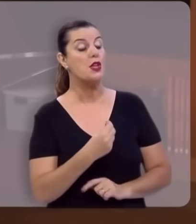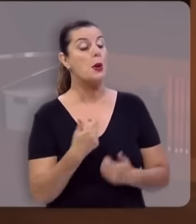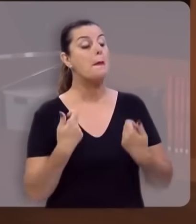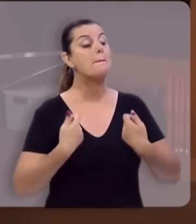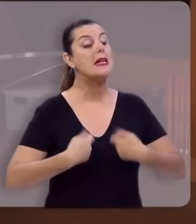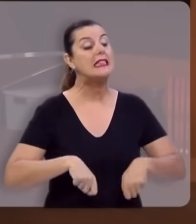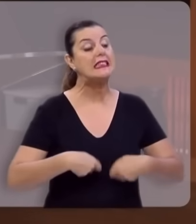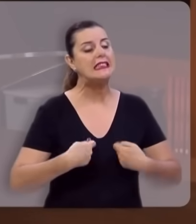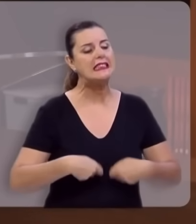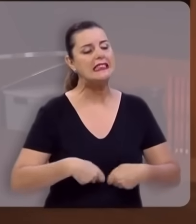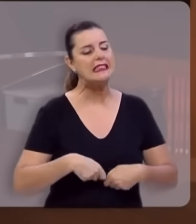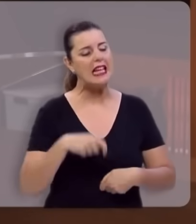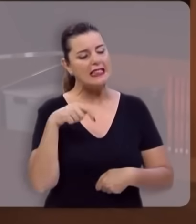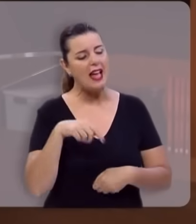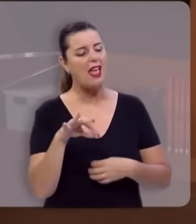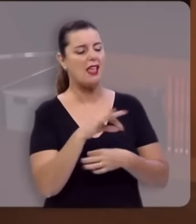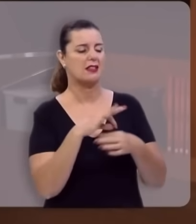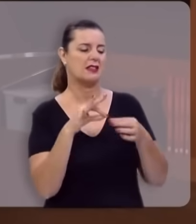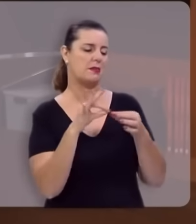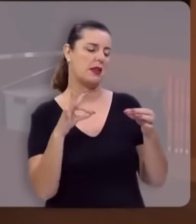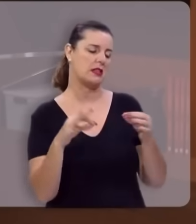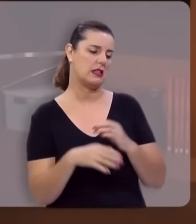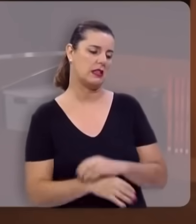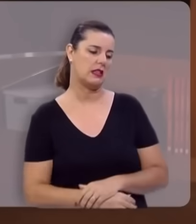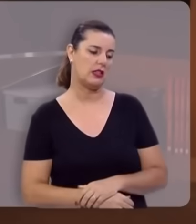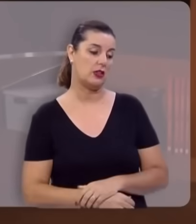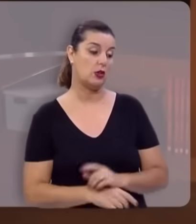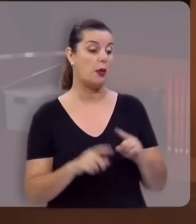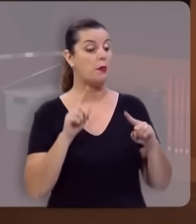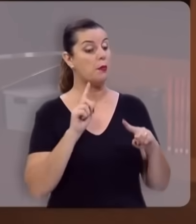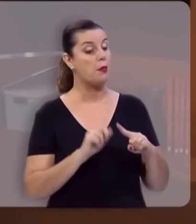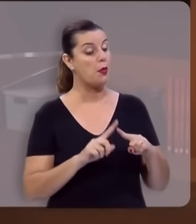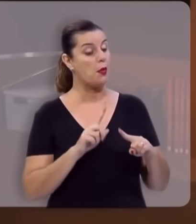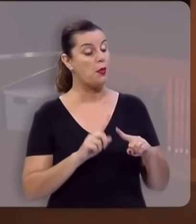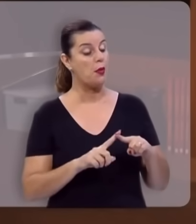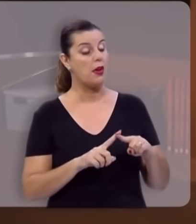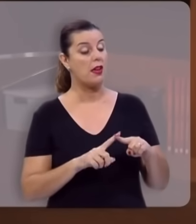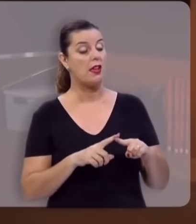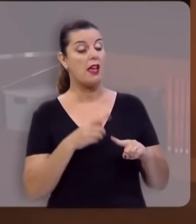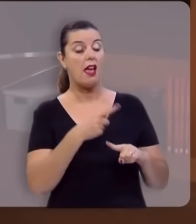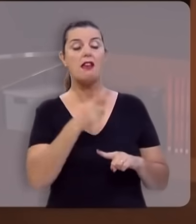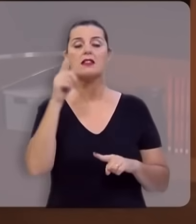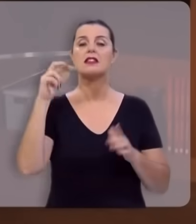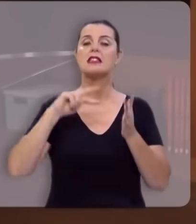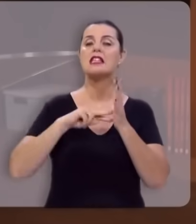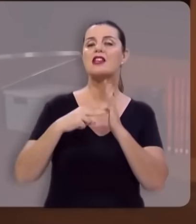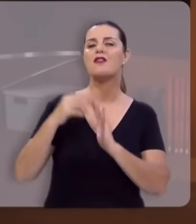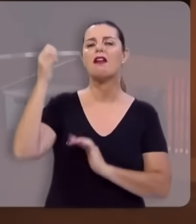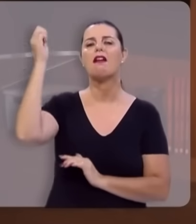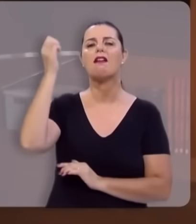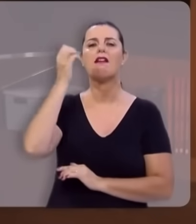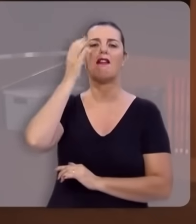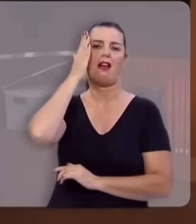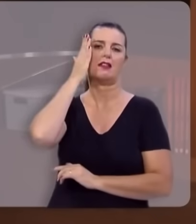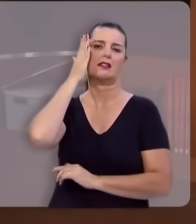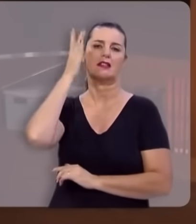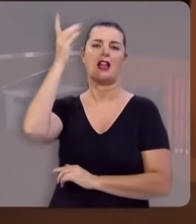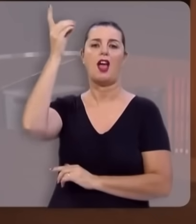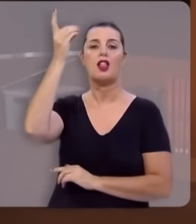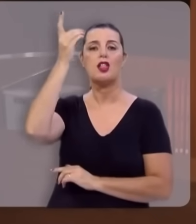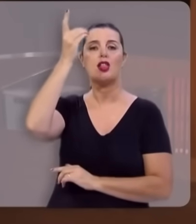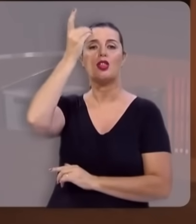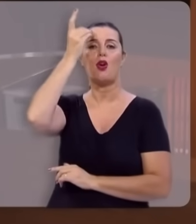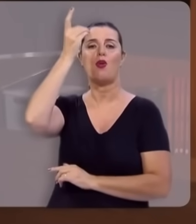desses presentes. Pois isto é graça, é um dom